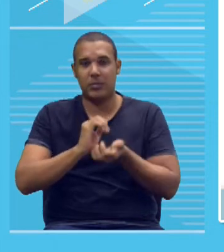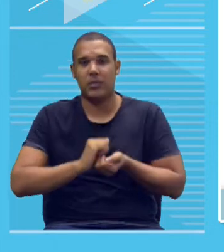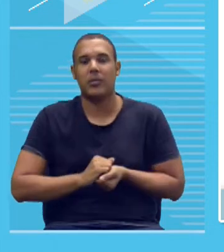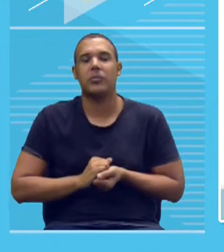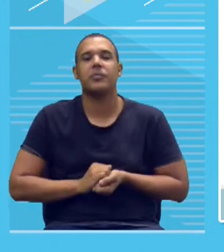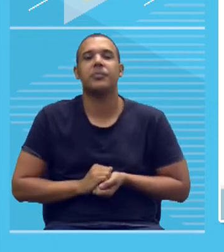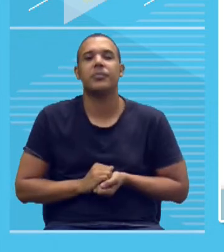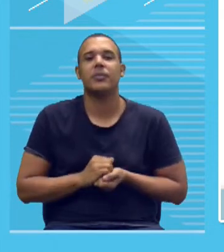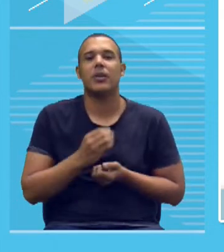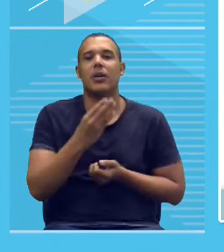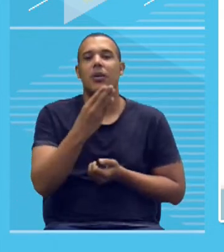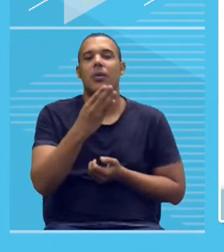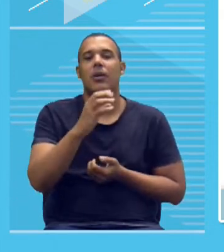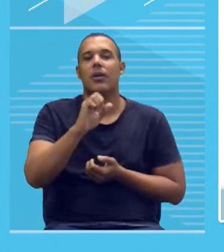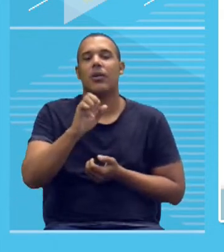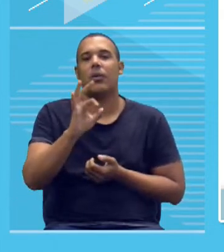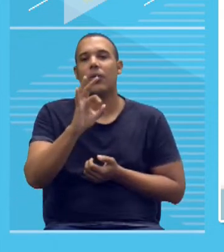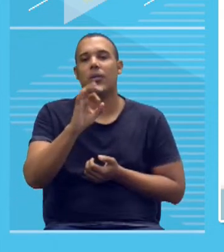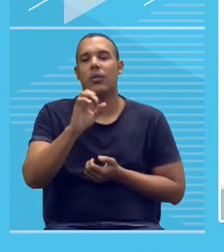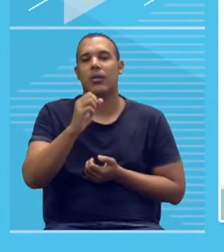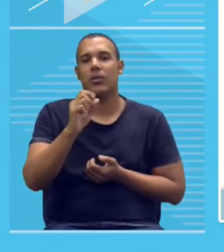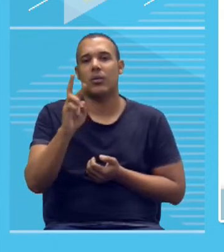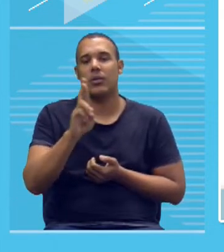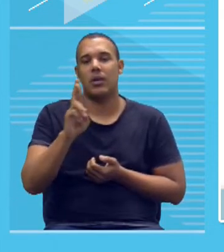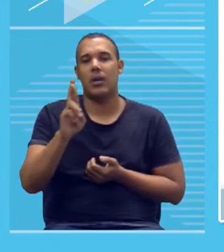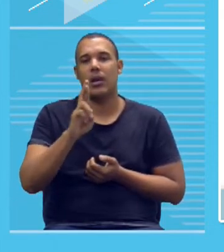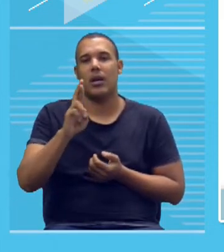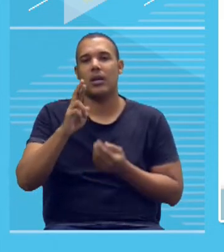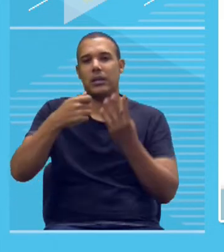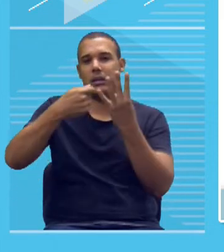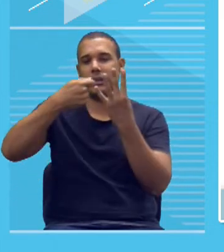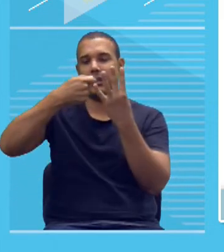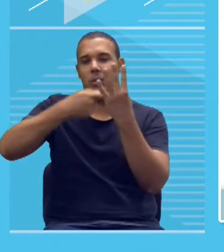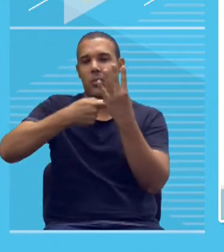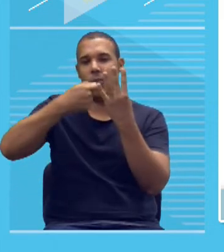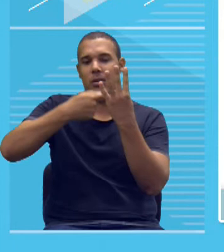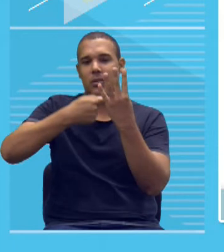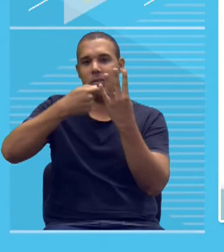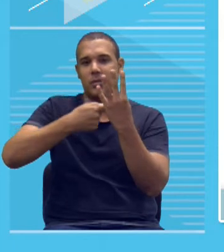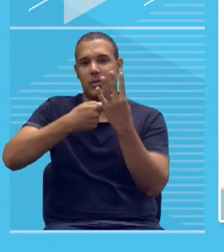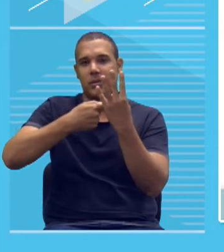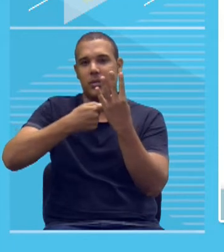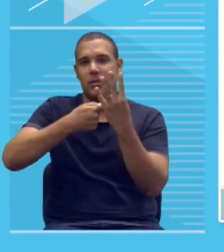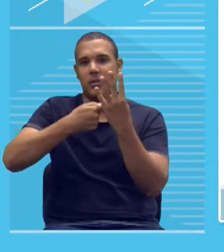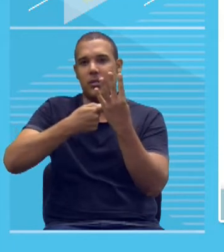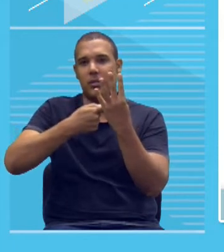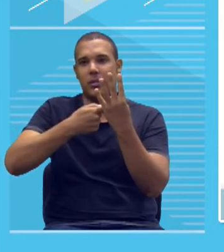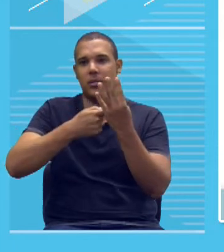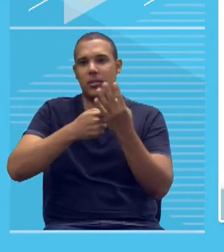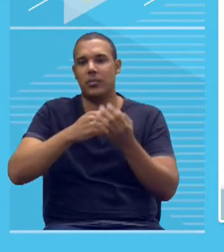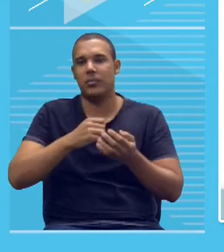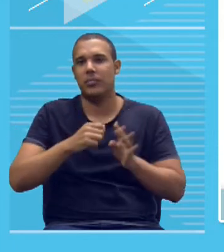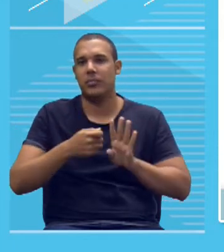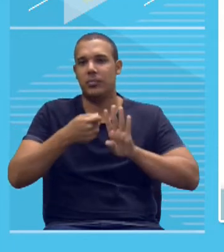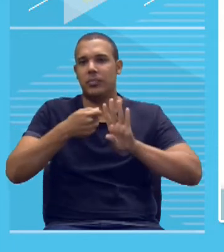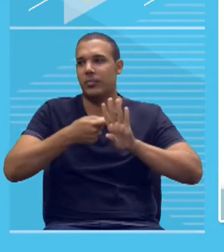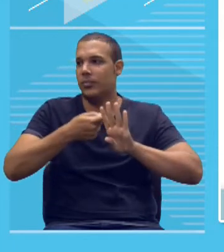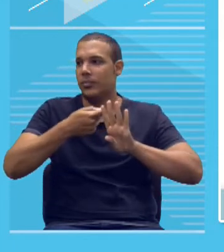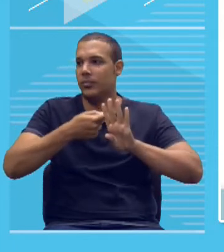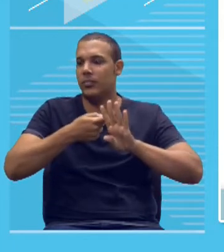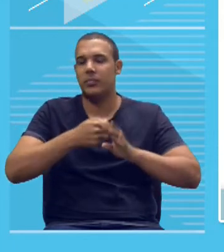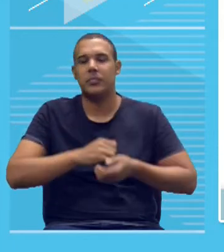r$ 48 em quatro meses Gabriel tava perguntando se dá para fazer para o regra de três da